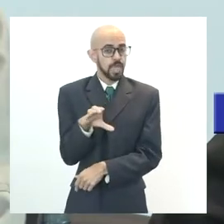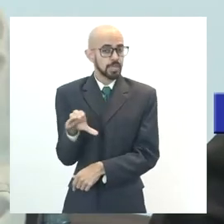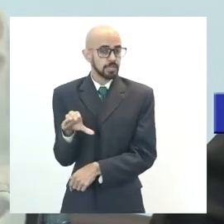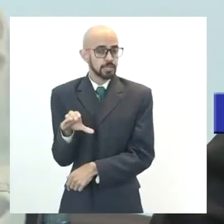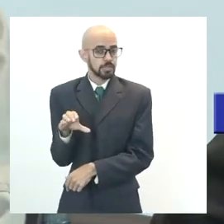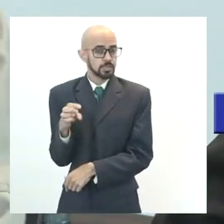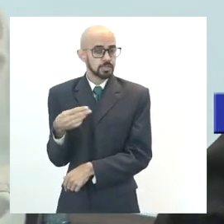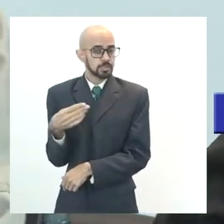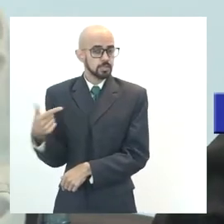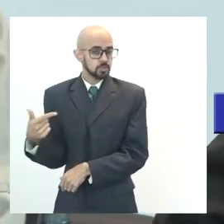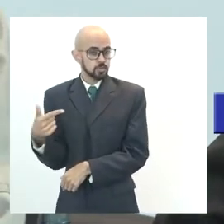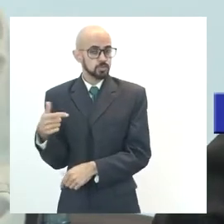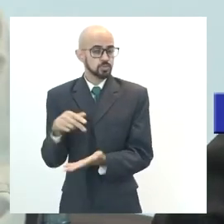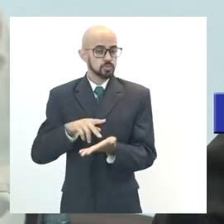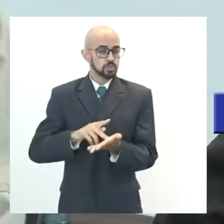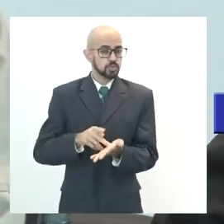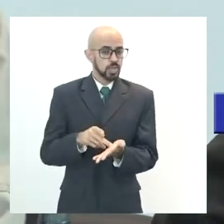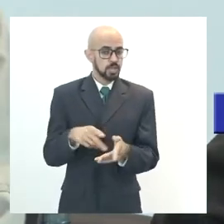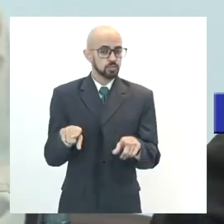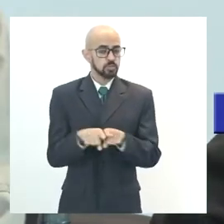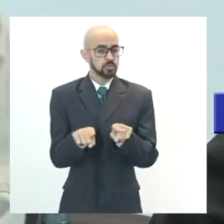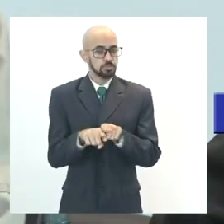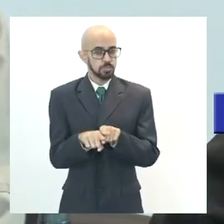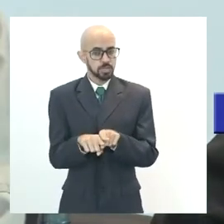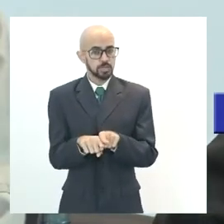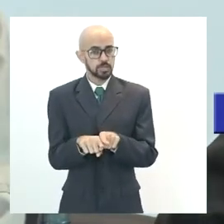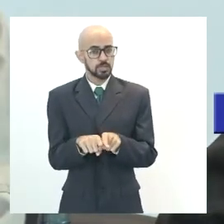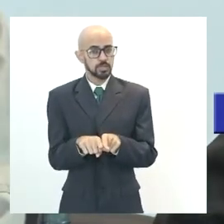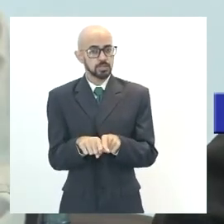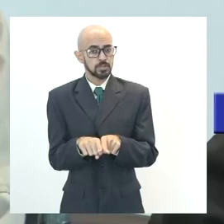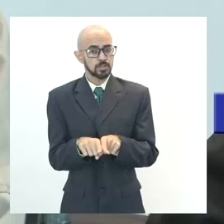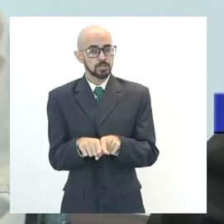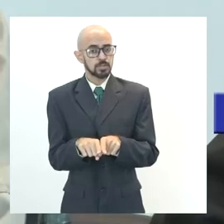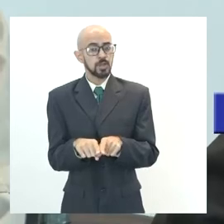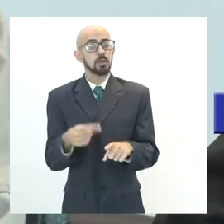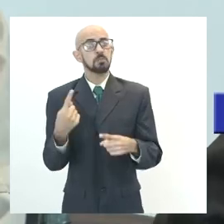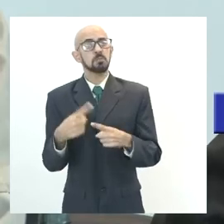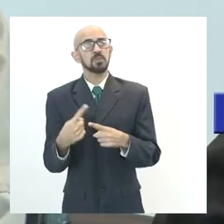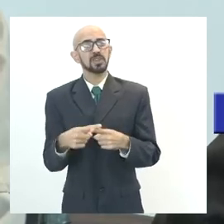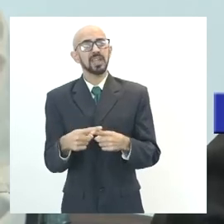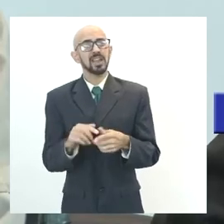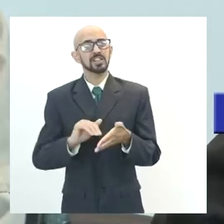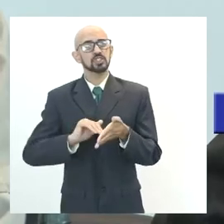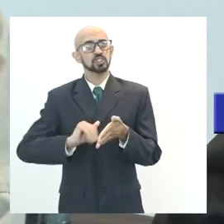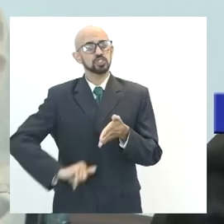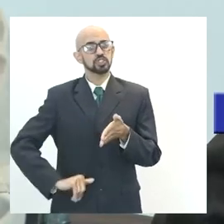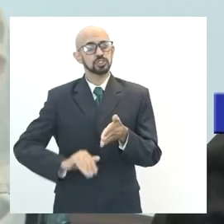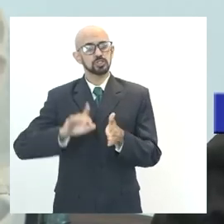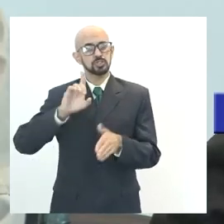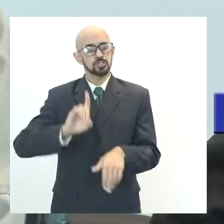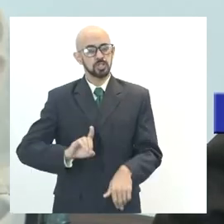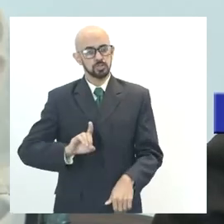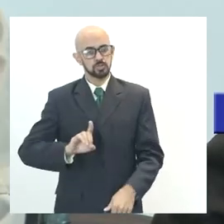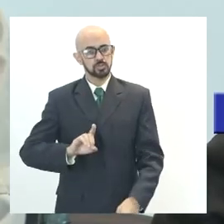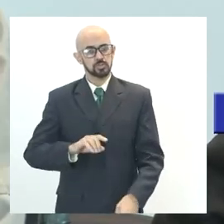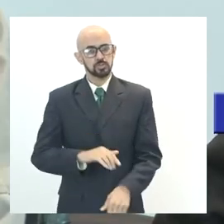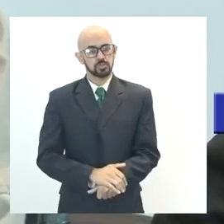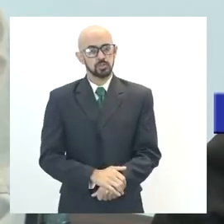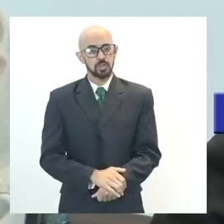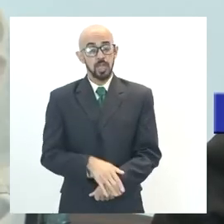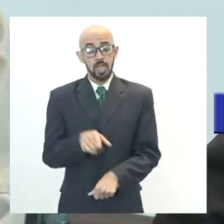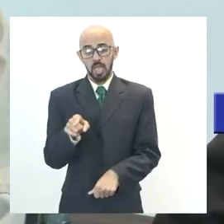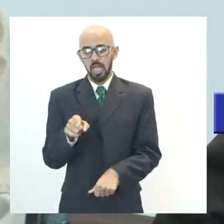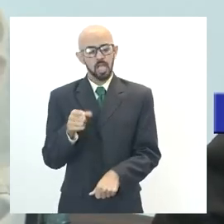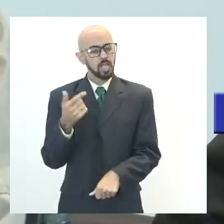sindicato dos trabalhadores do Correios também é contra a PEC 33 porque ela tira direito ela é